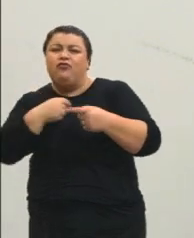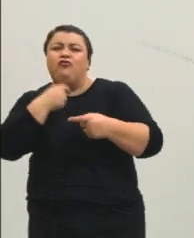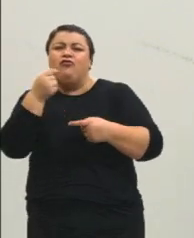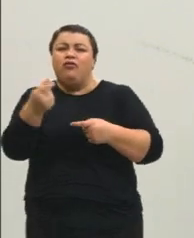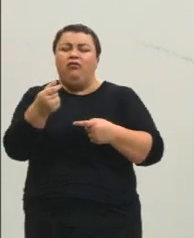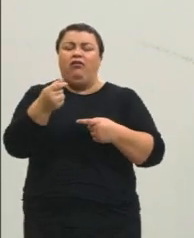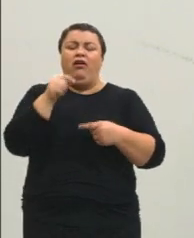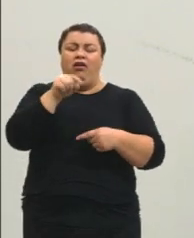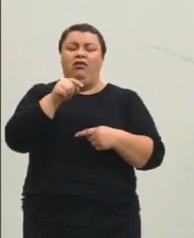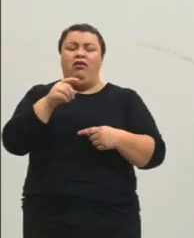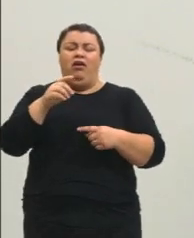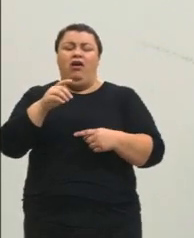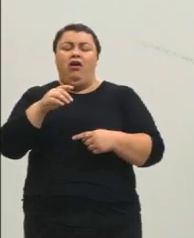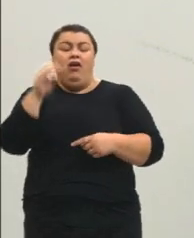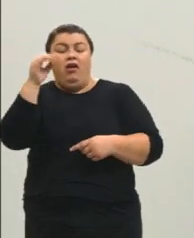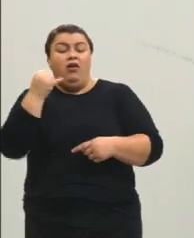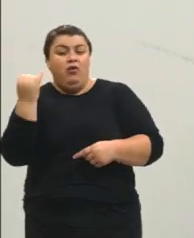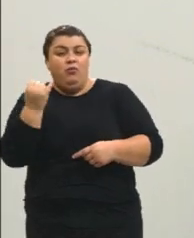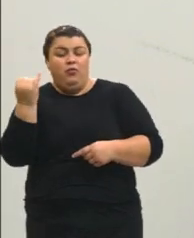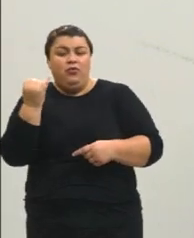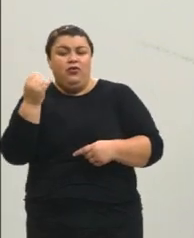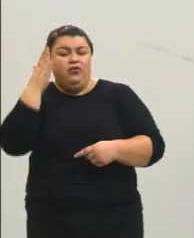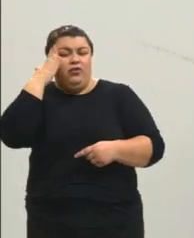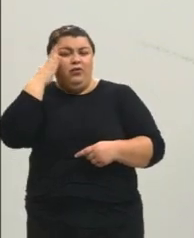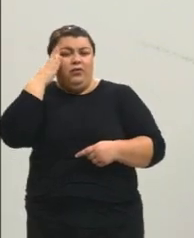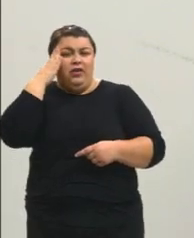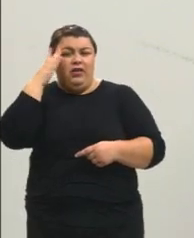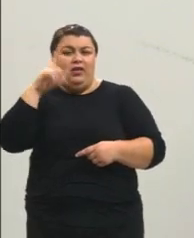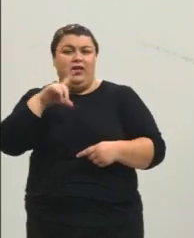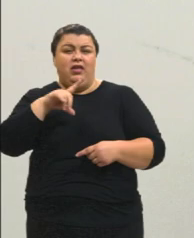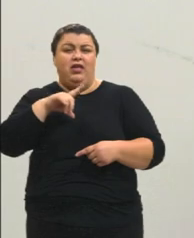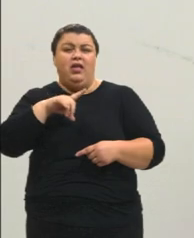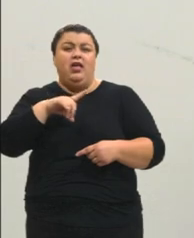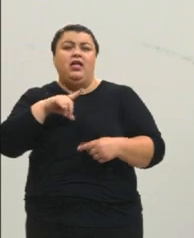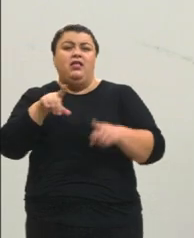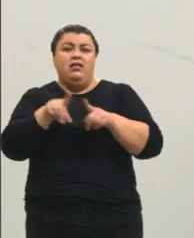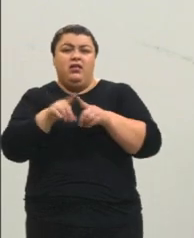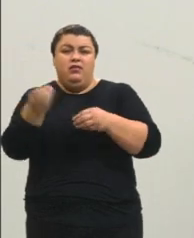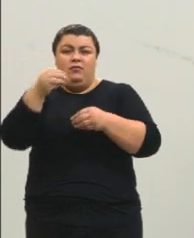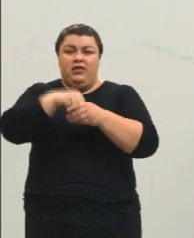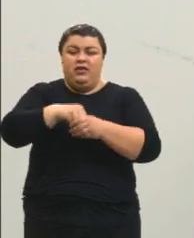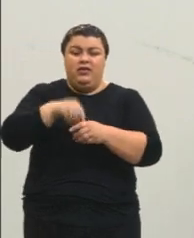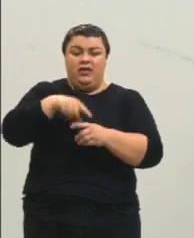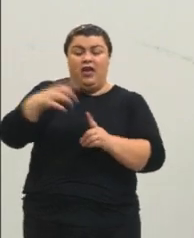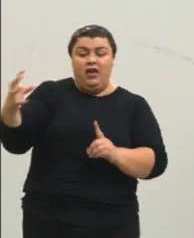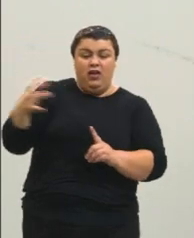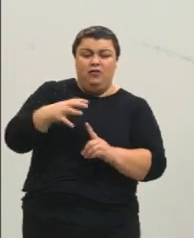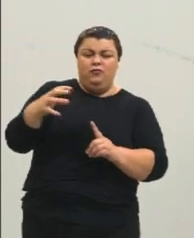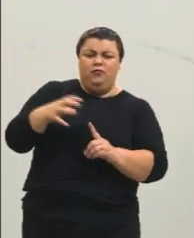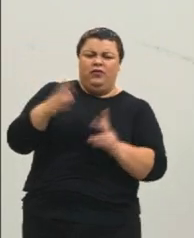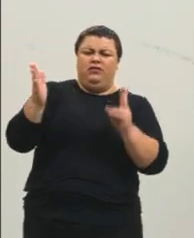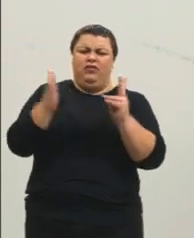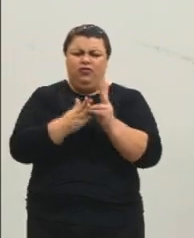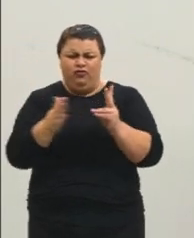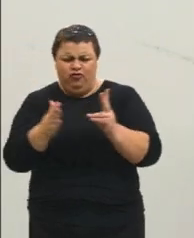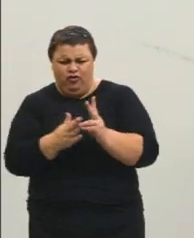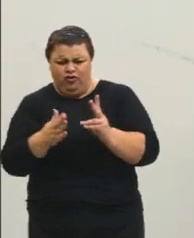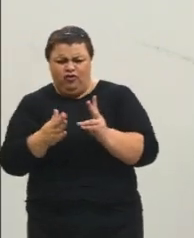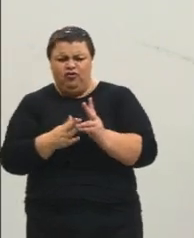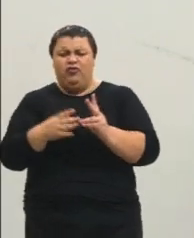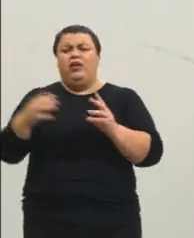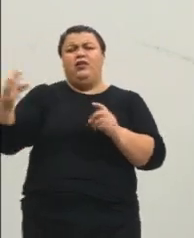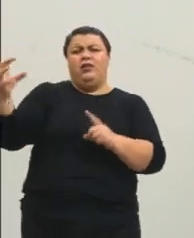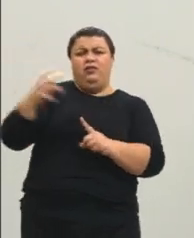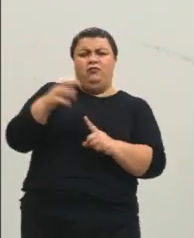eles são frutos também dessa diferente influência de povos diversos né da influência indígena da